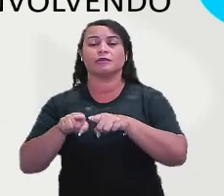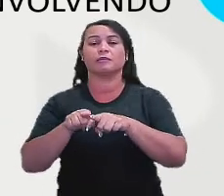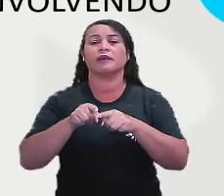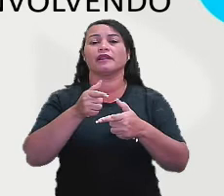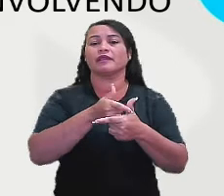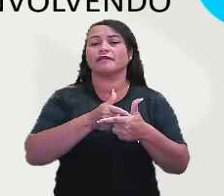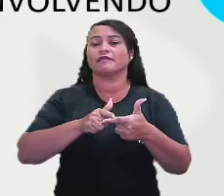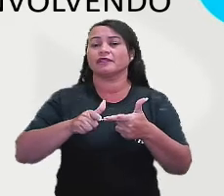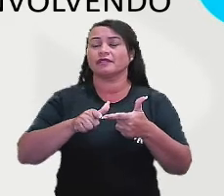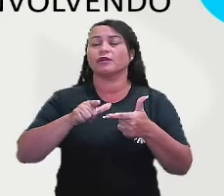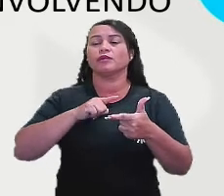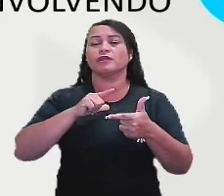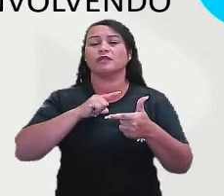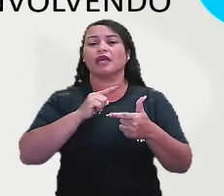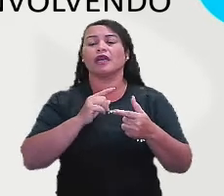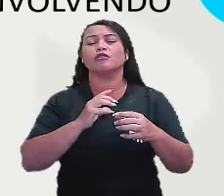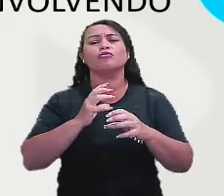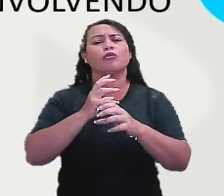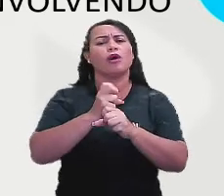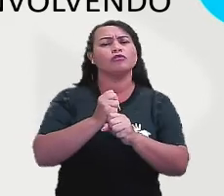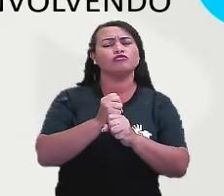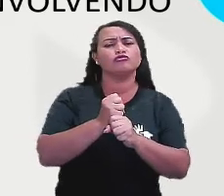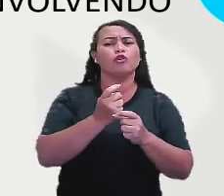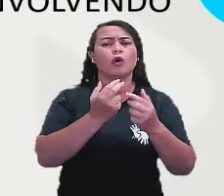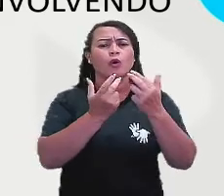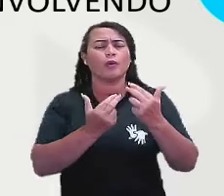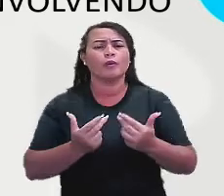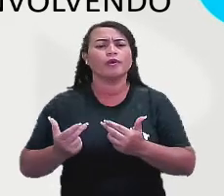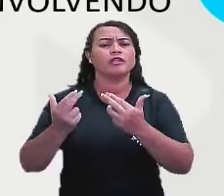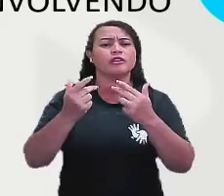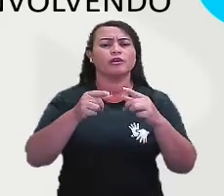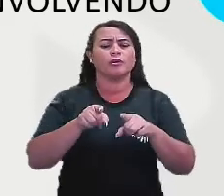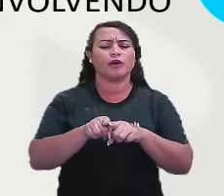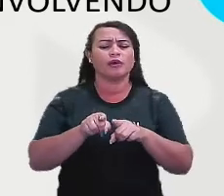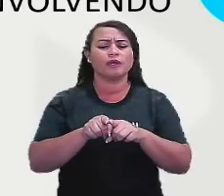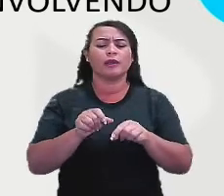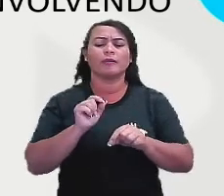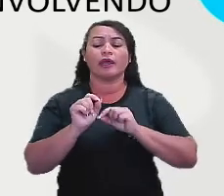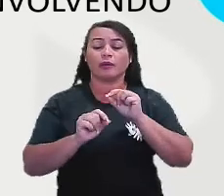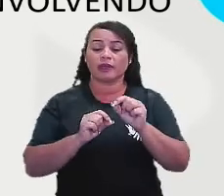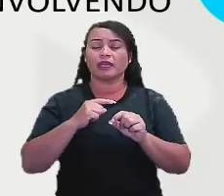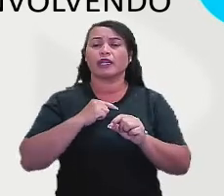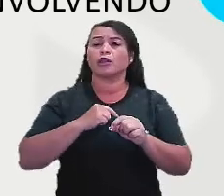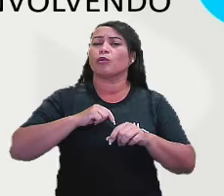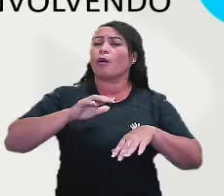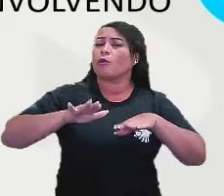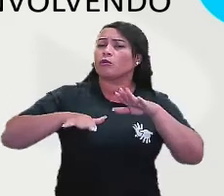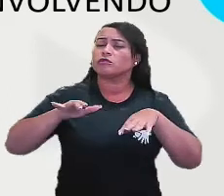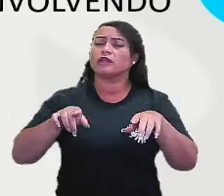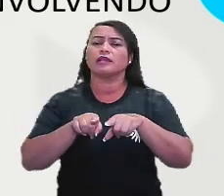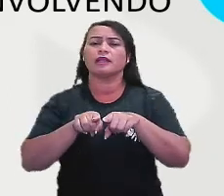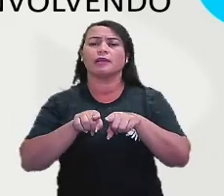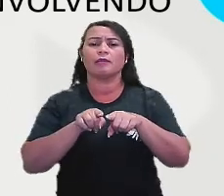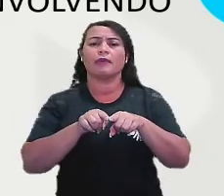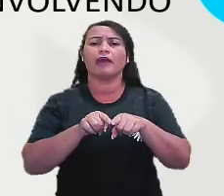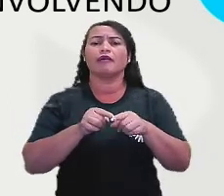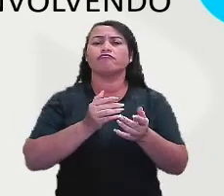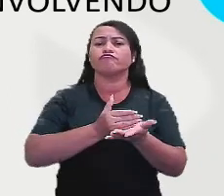divisão. Adição de parcelas iguais, configuração retangular, proporcionalidade, repartição,